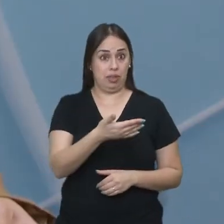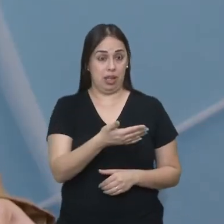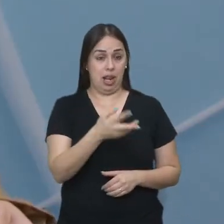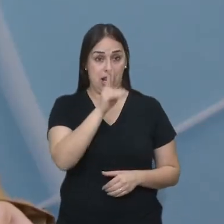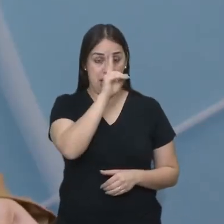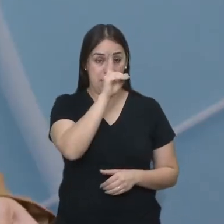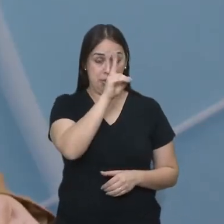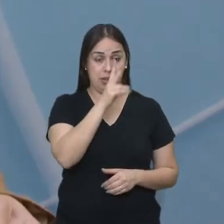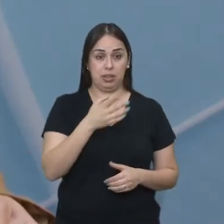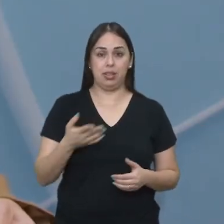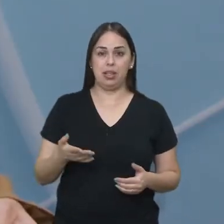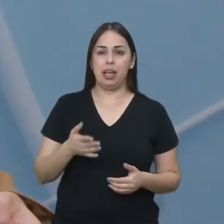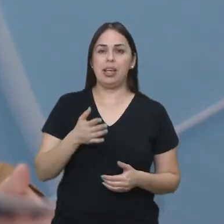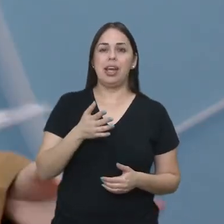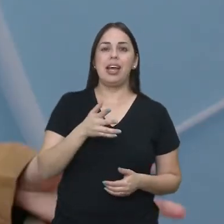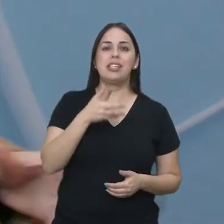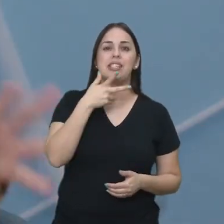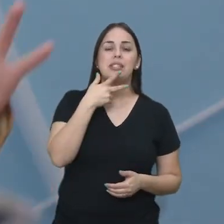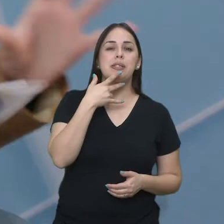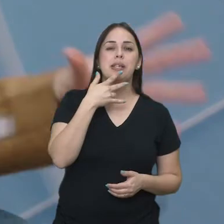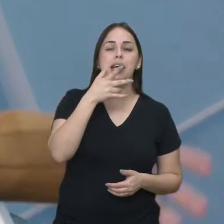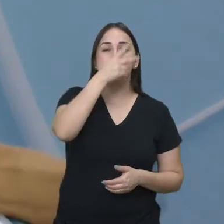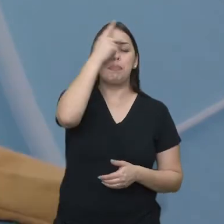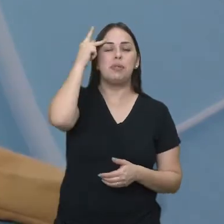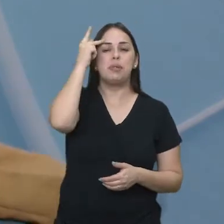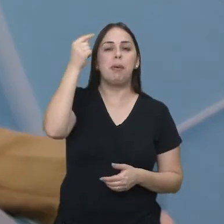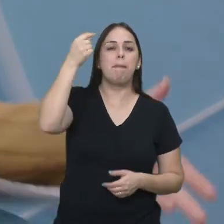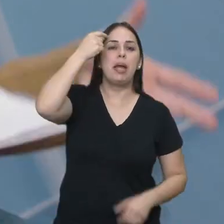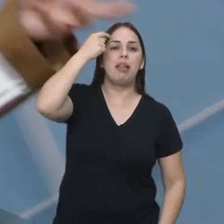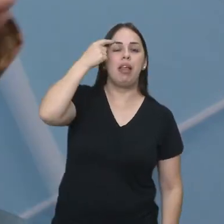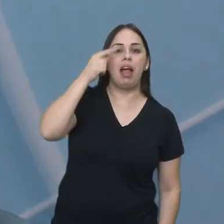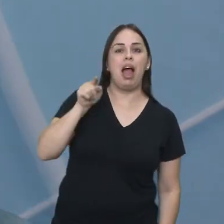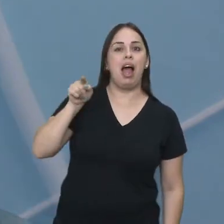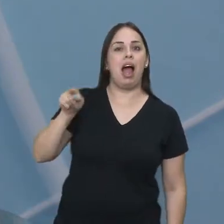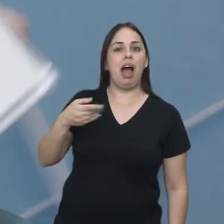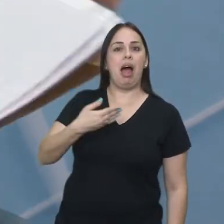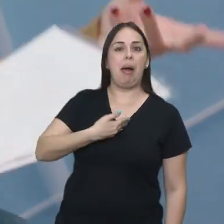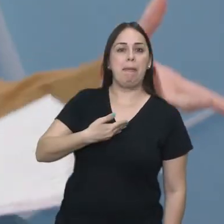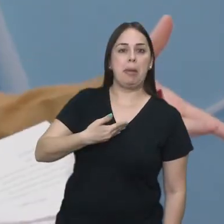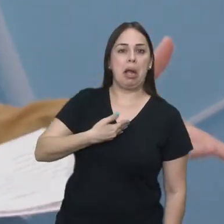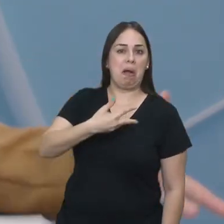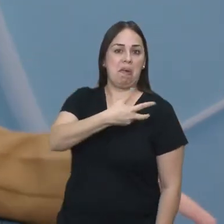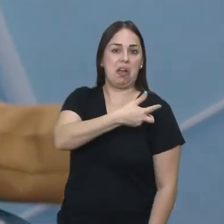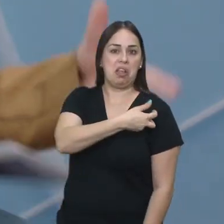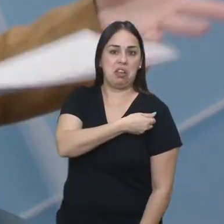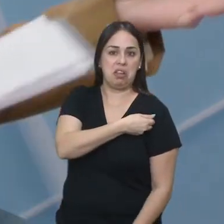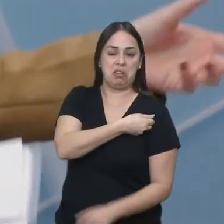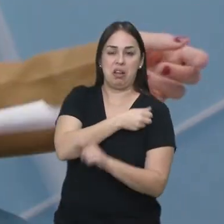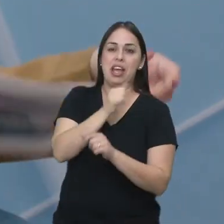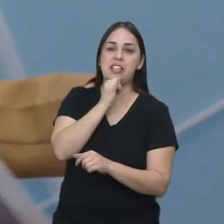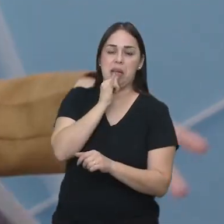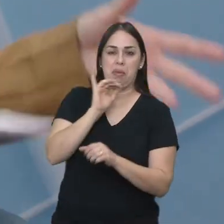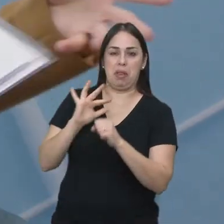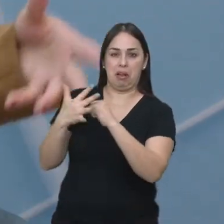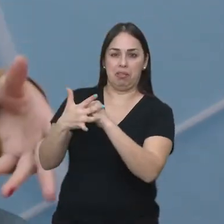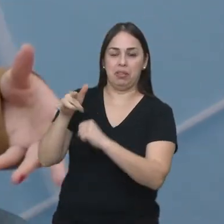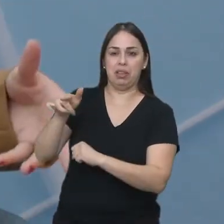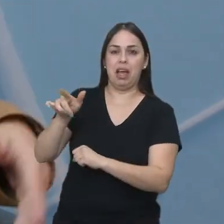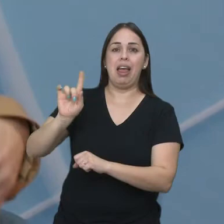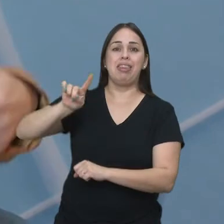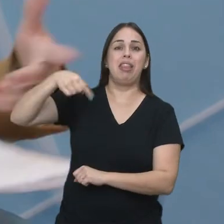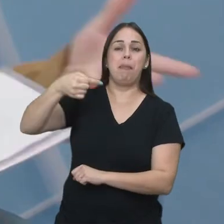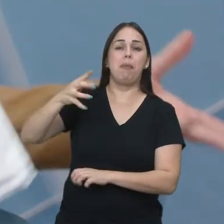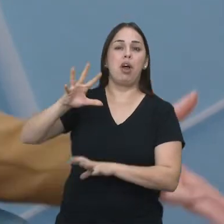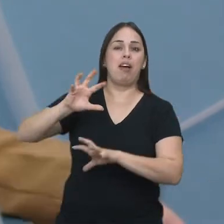também, muitas pessoas ainda têm essa ideia, mas fulano de tal tomou a vacina da Covid, por exemplo, mas ele se